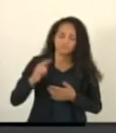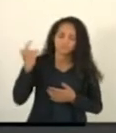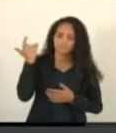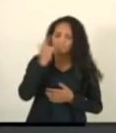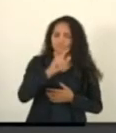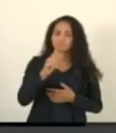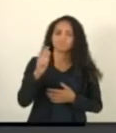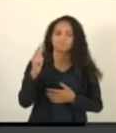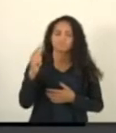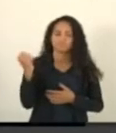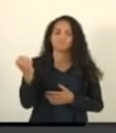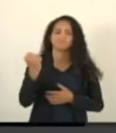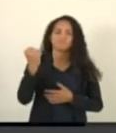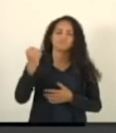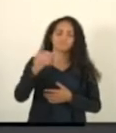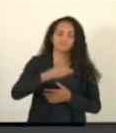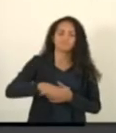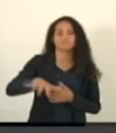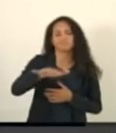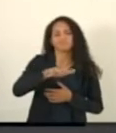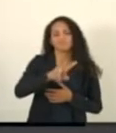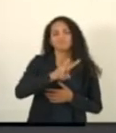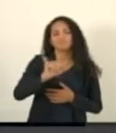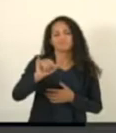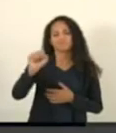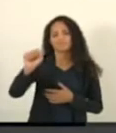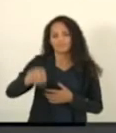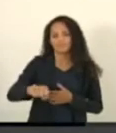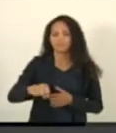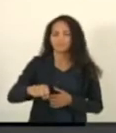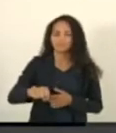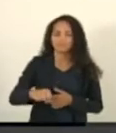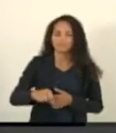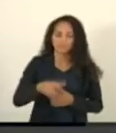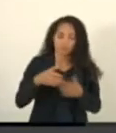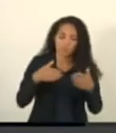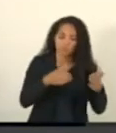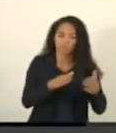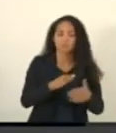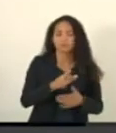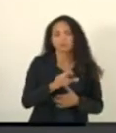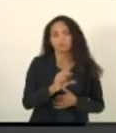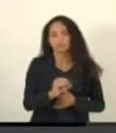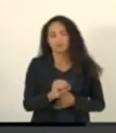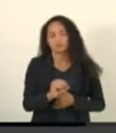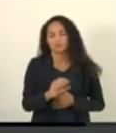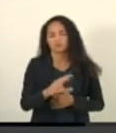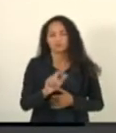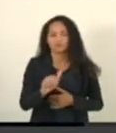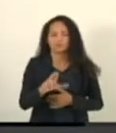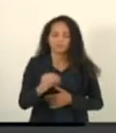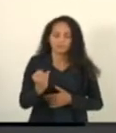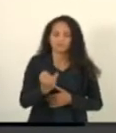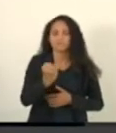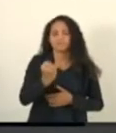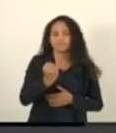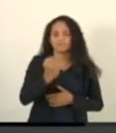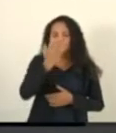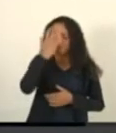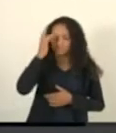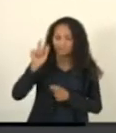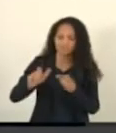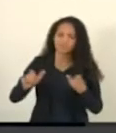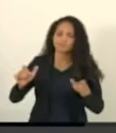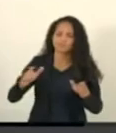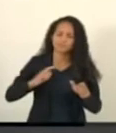vitória para esta região, tão Rio Claro, tão importante, onde as pessoas têm o